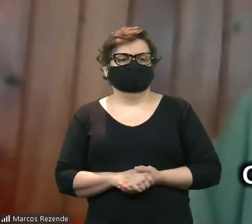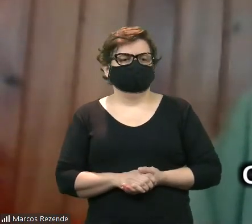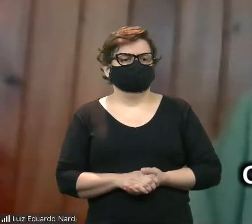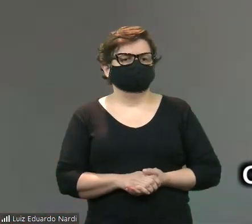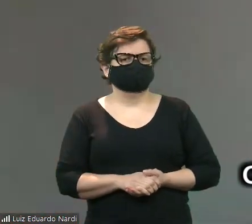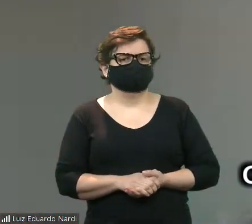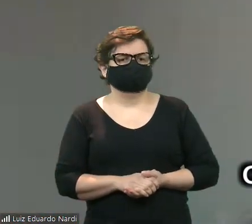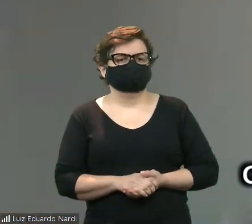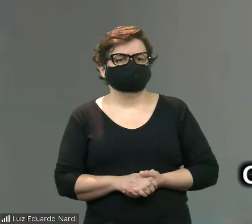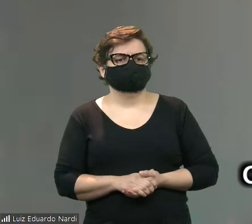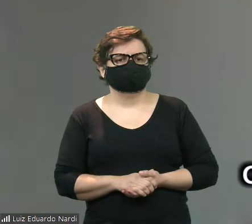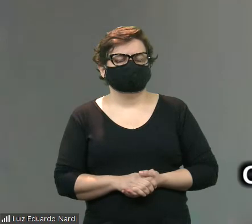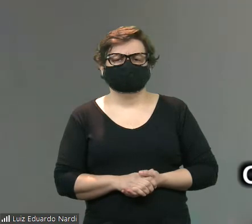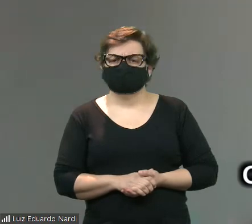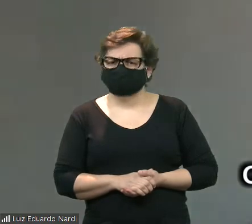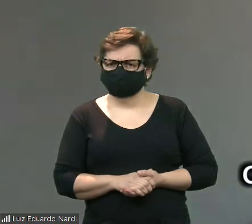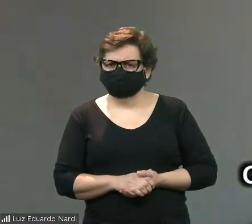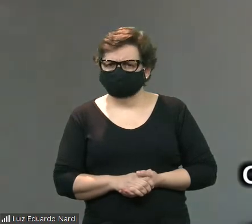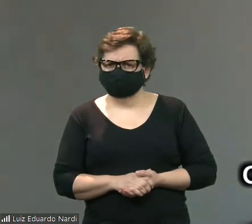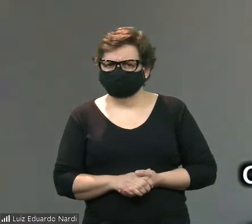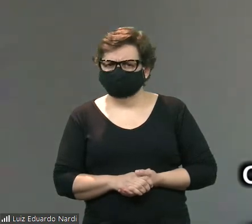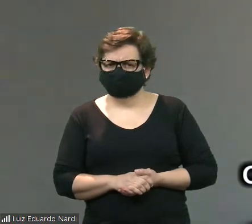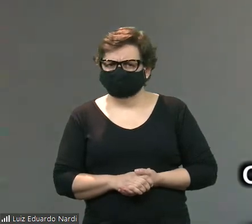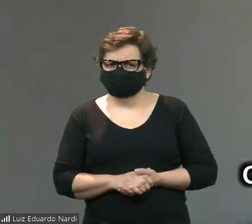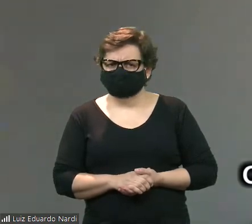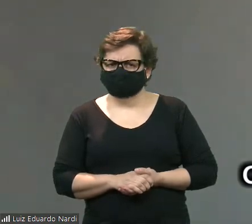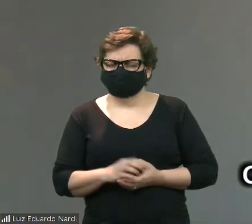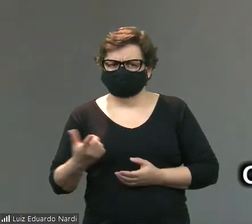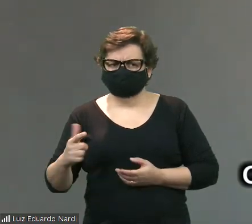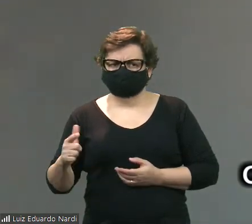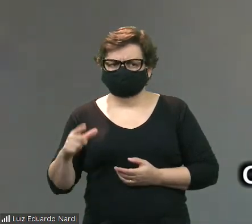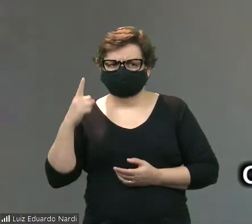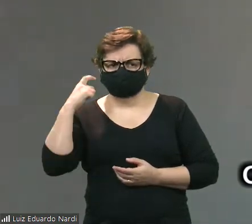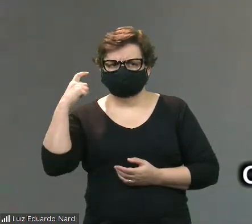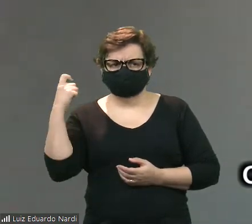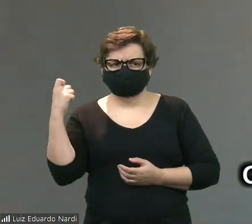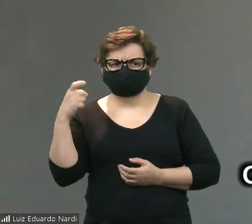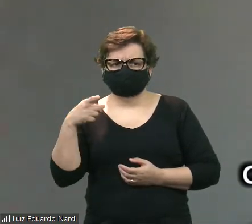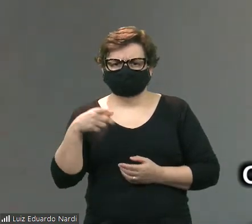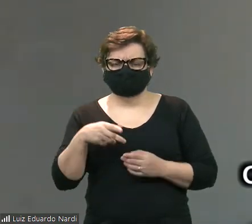Tem som para ele, presidente? Som mesmo. Está sem som?